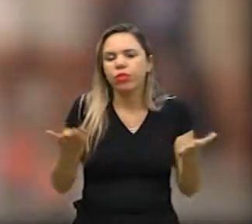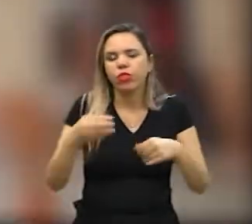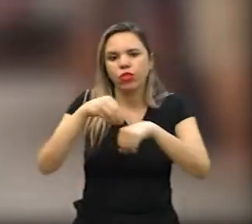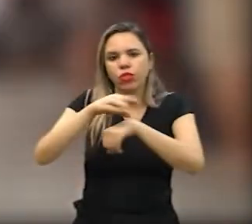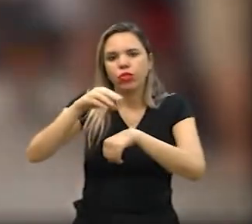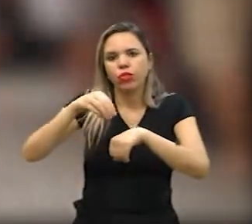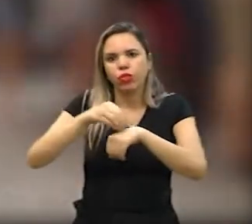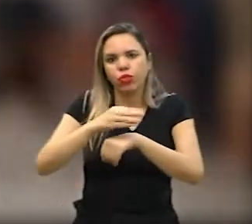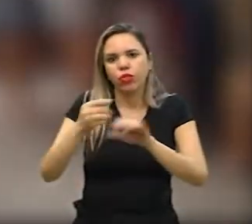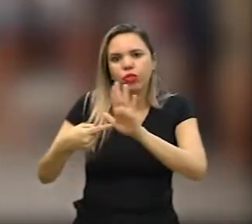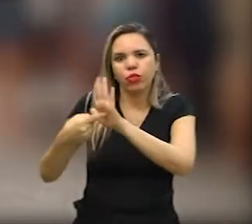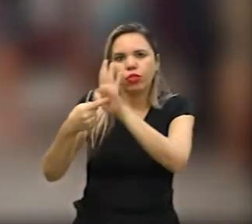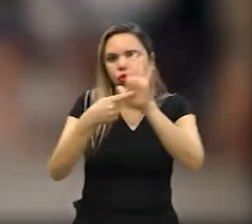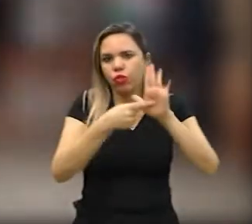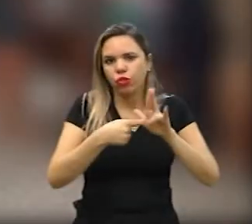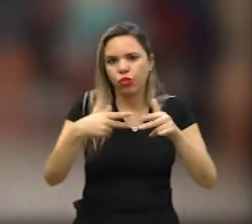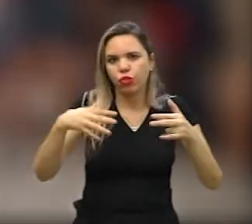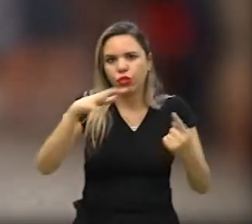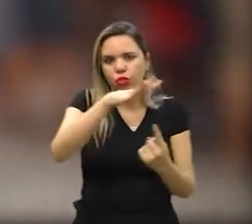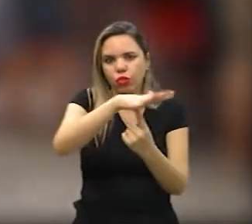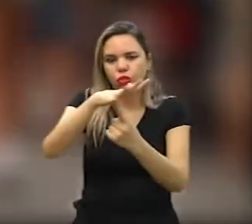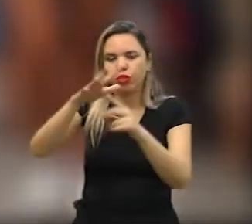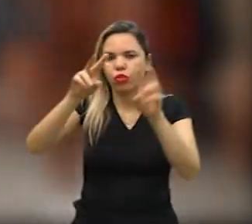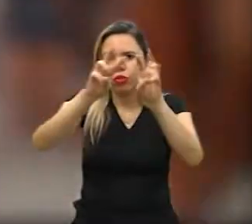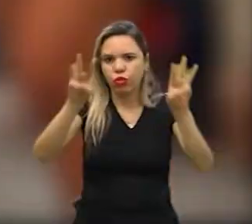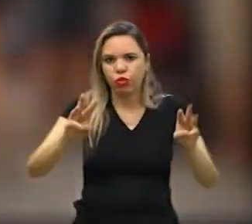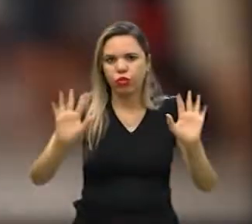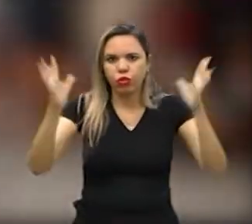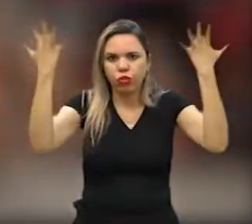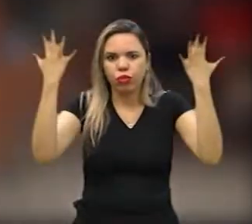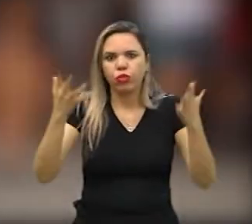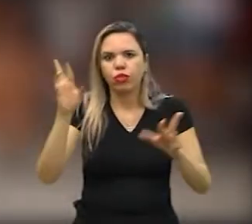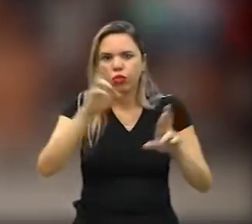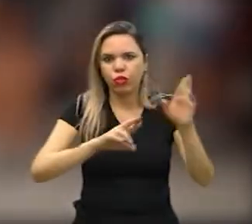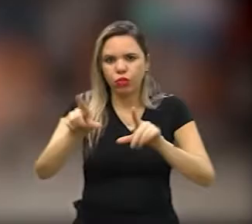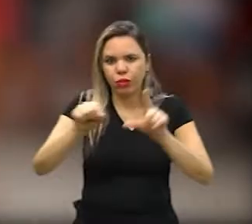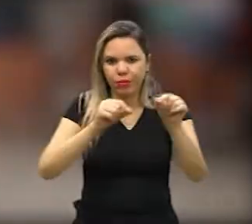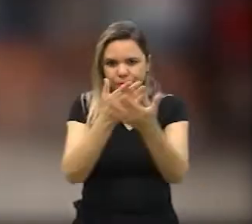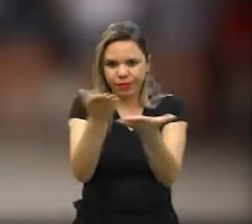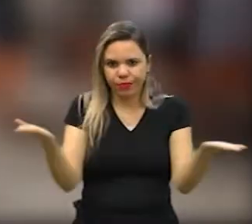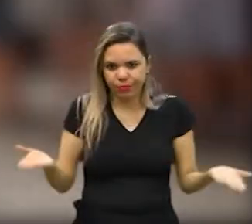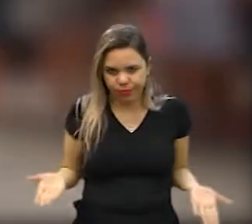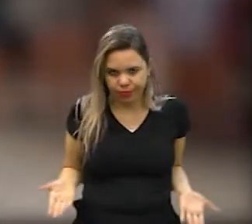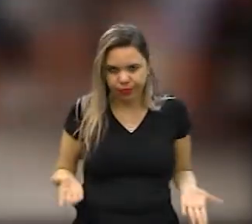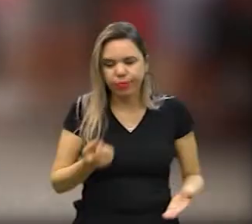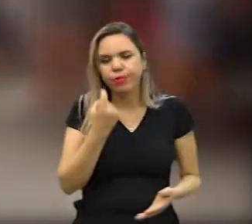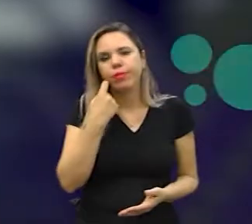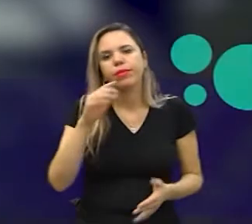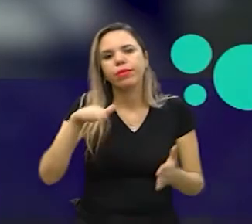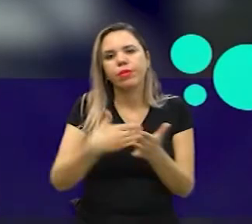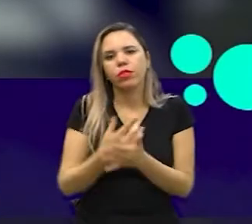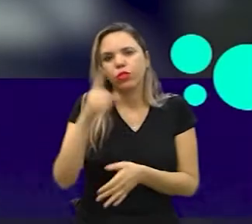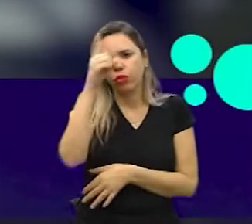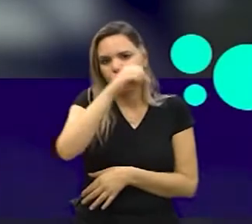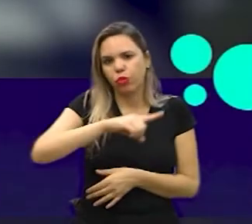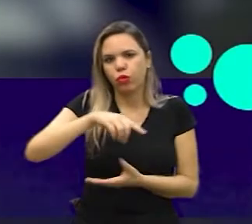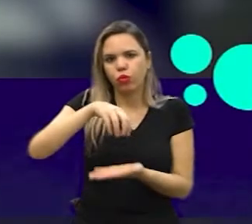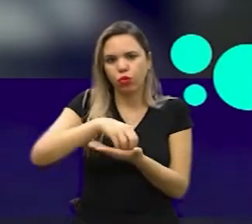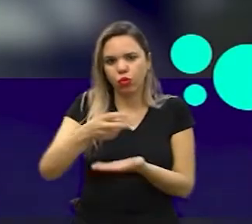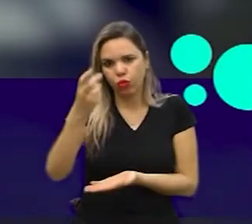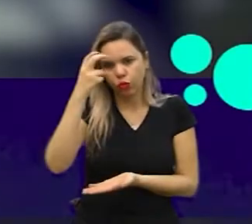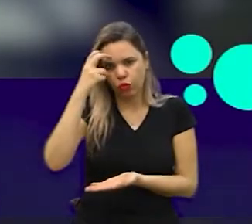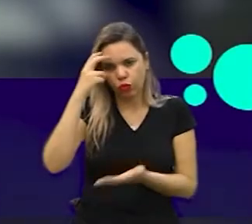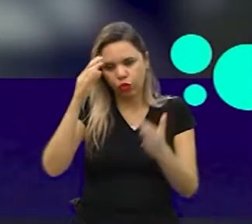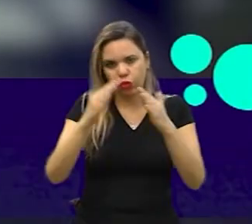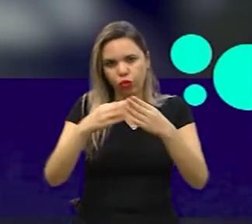Vamos falar agora das dicas de exposições, feiras e eventos. Confira o que eu separei para você. De sexta a domingo,